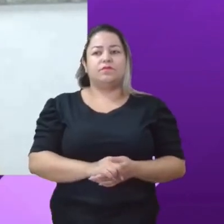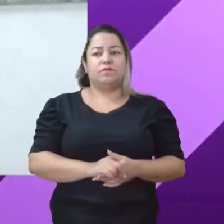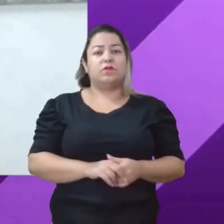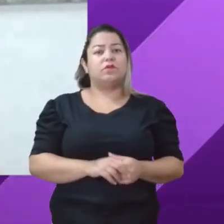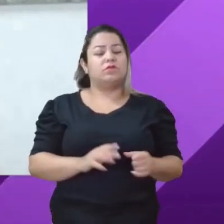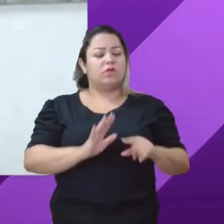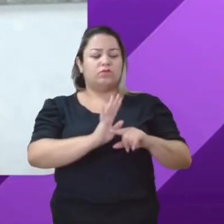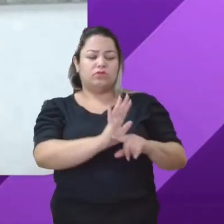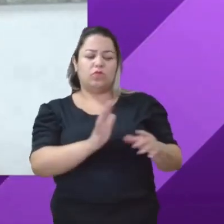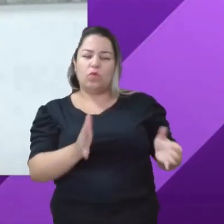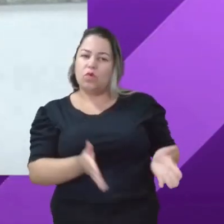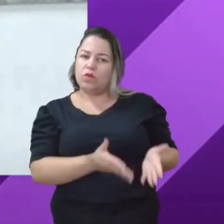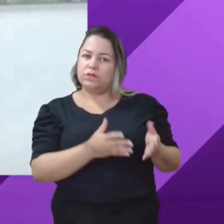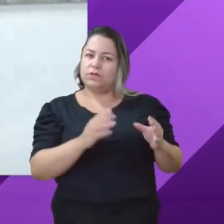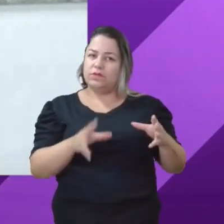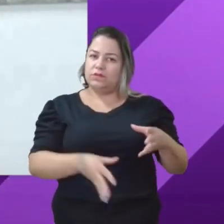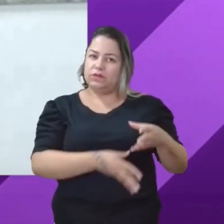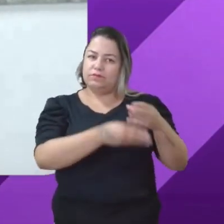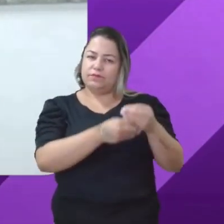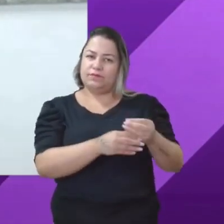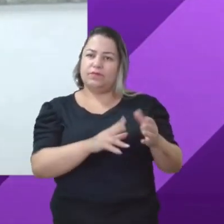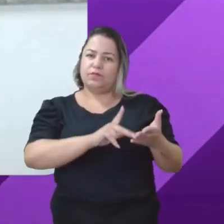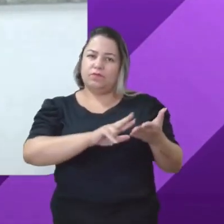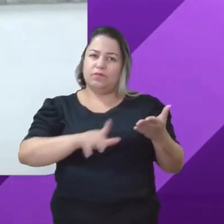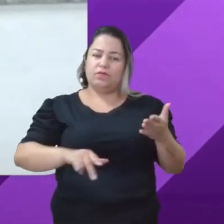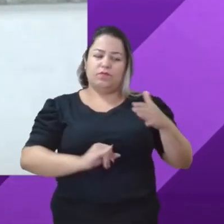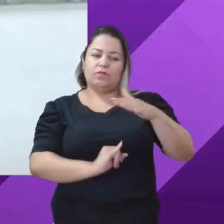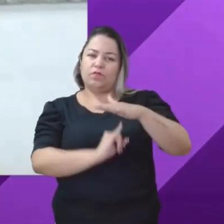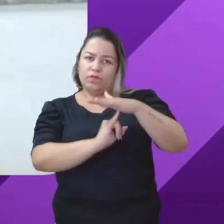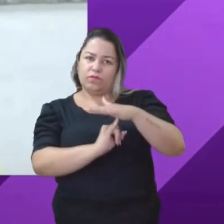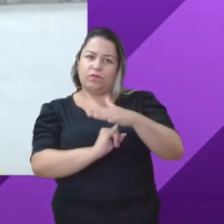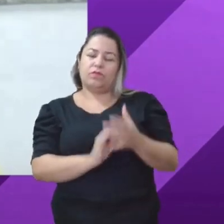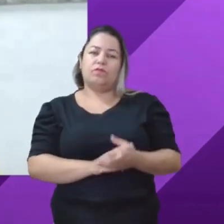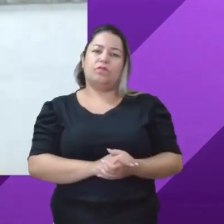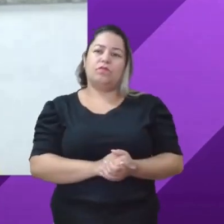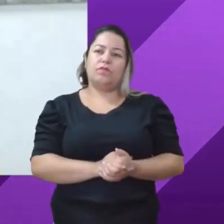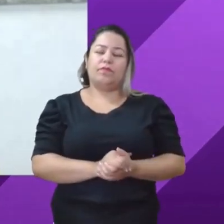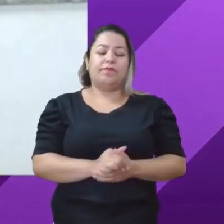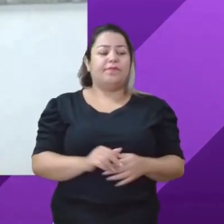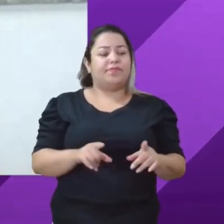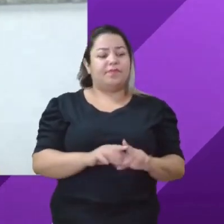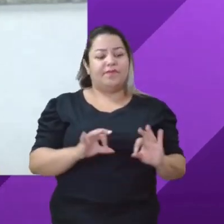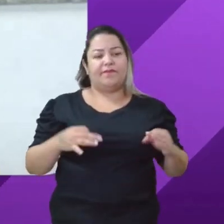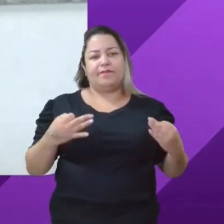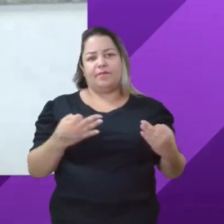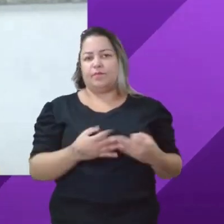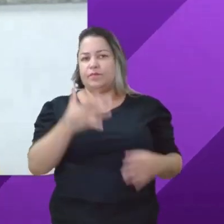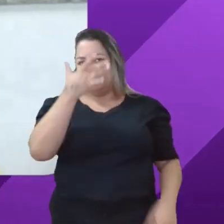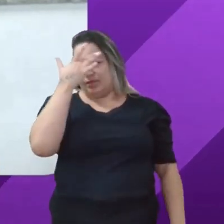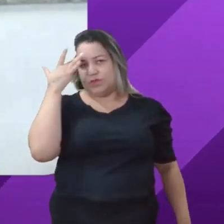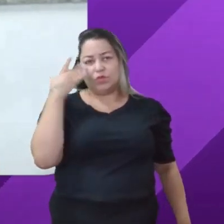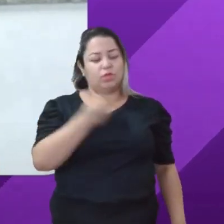de contribuições de várias instituições, egressos, familiares, pessoas